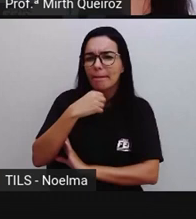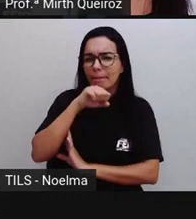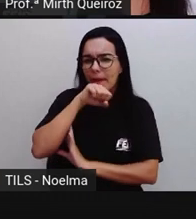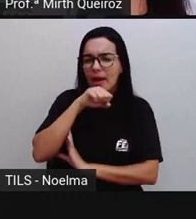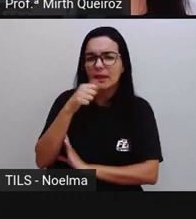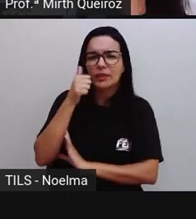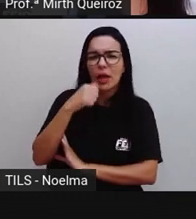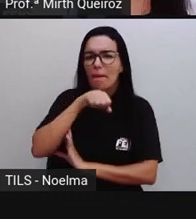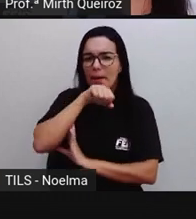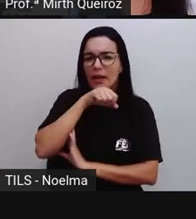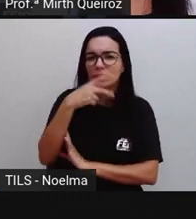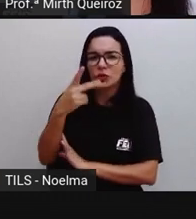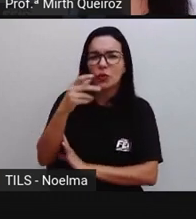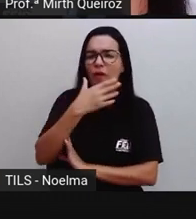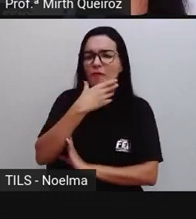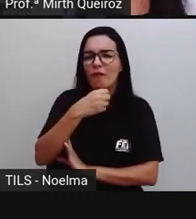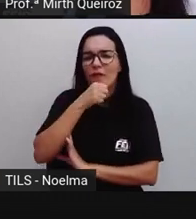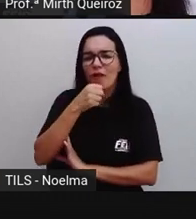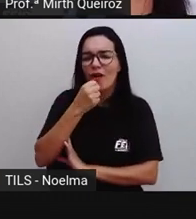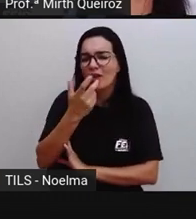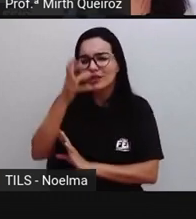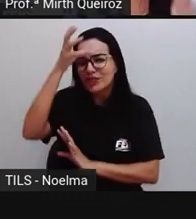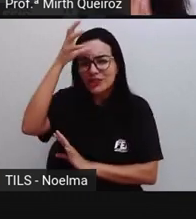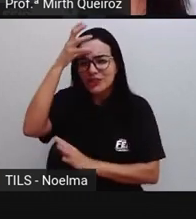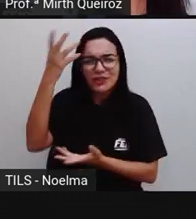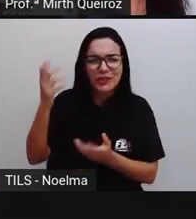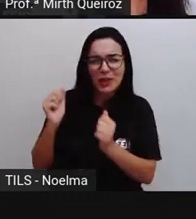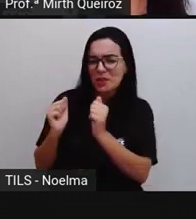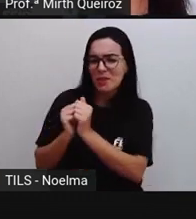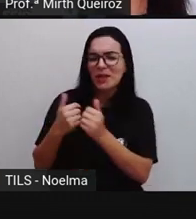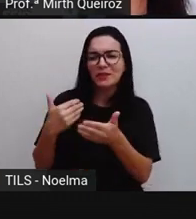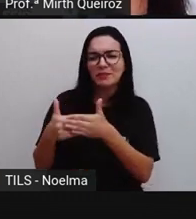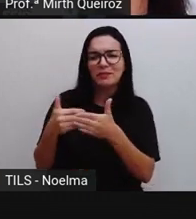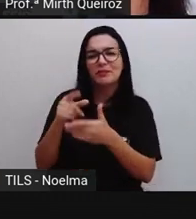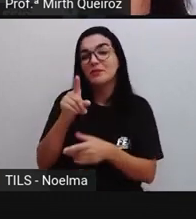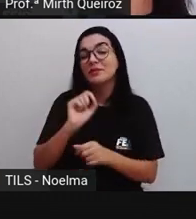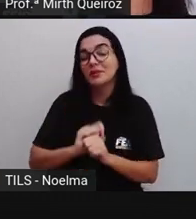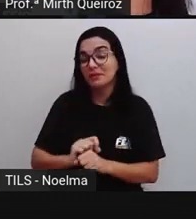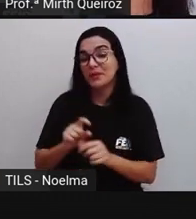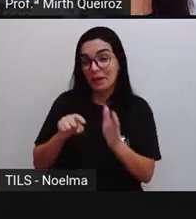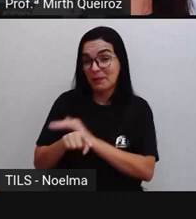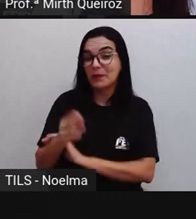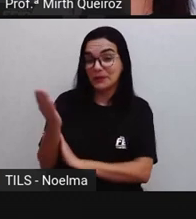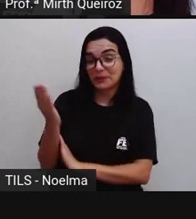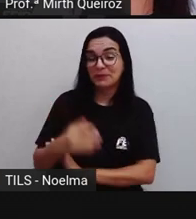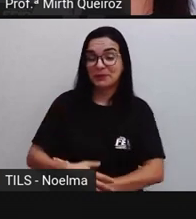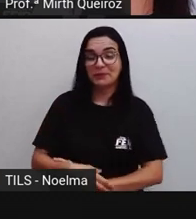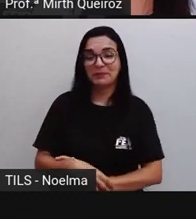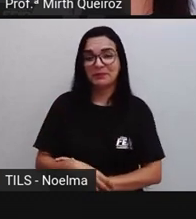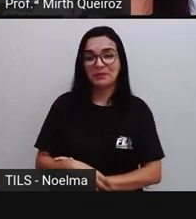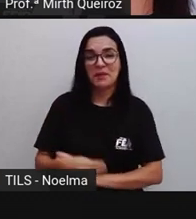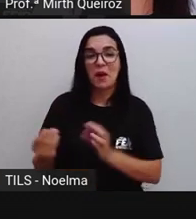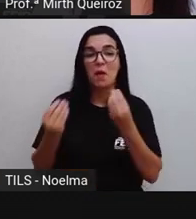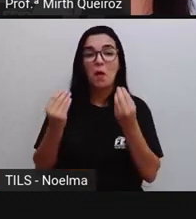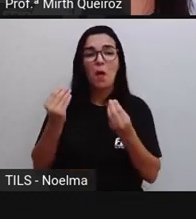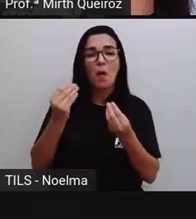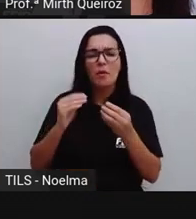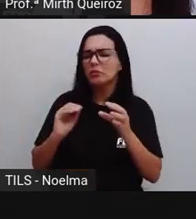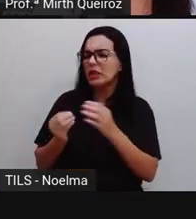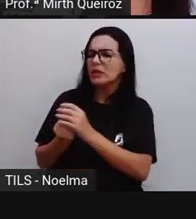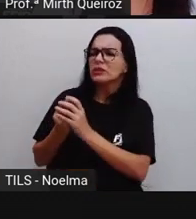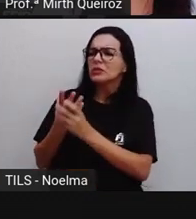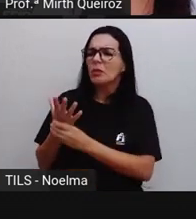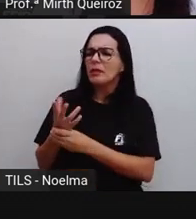mãe, para o seu avô, a sua avó, a sua tia, o seu tio, que esteja aí próximo de você. Como é que eles descobriam o significado das palavras? Como é